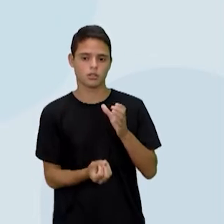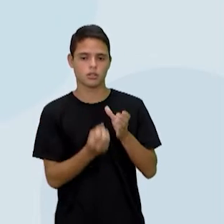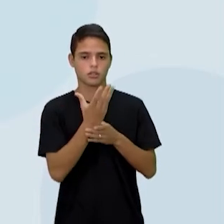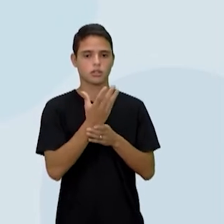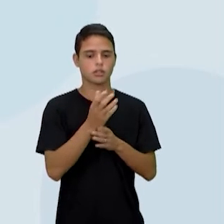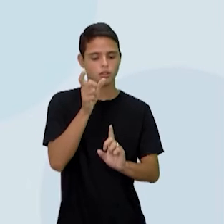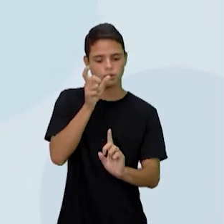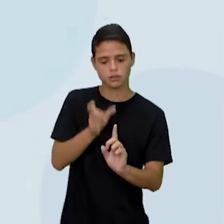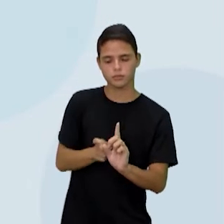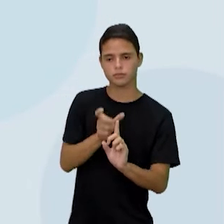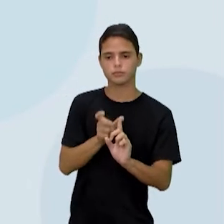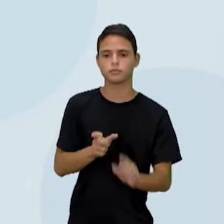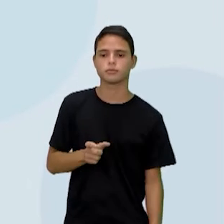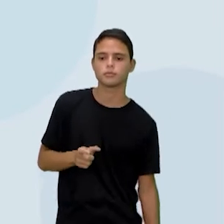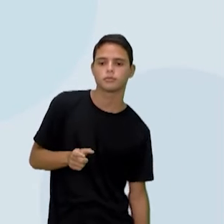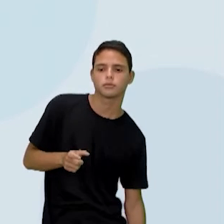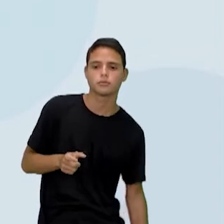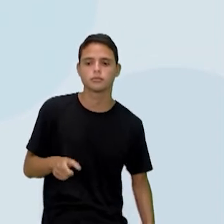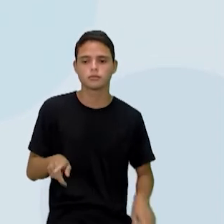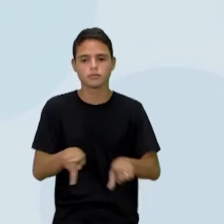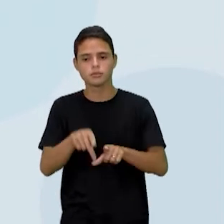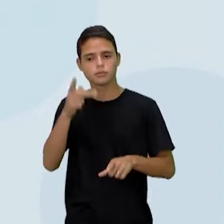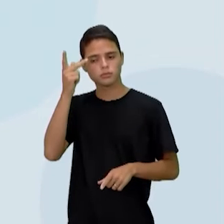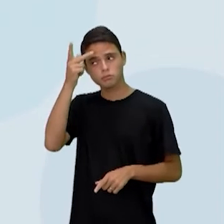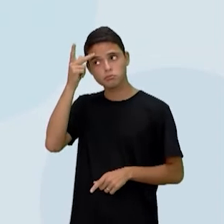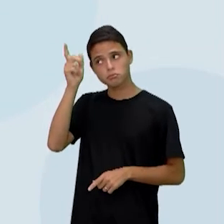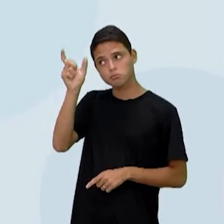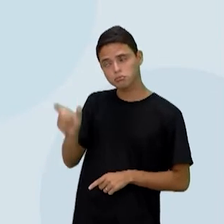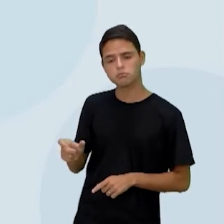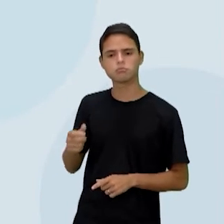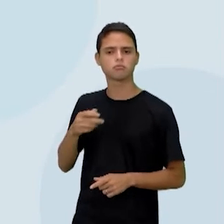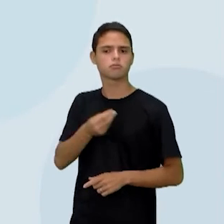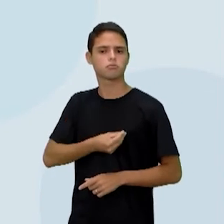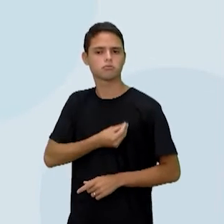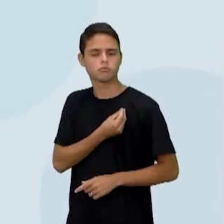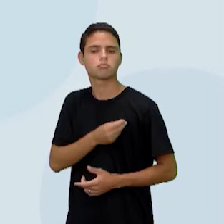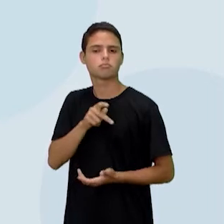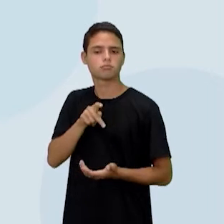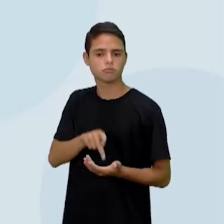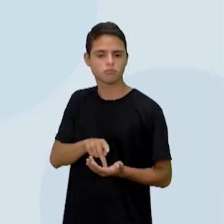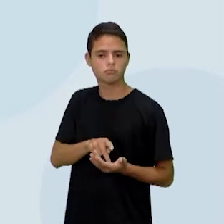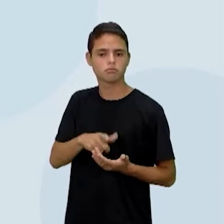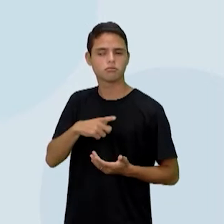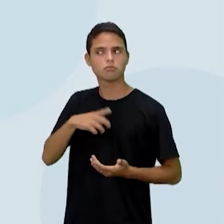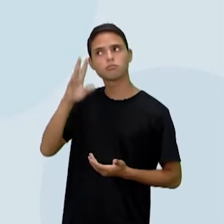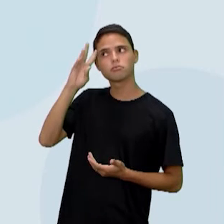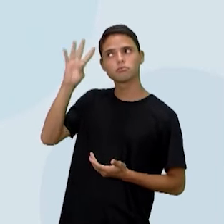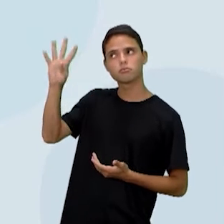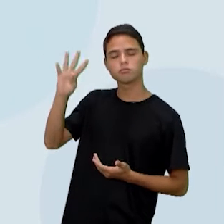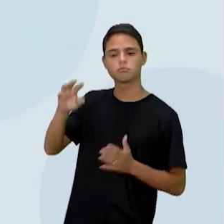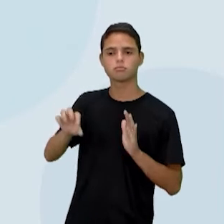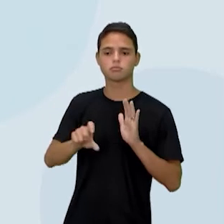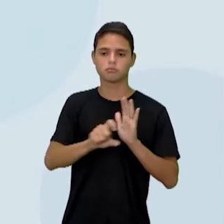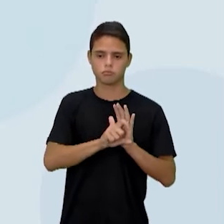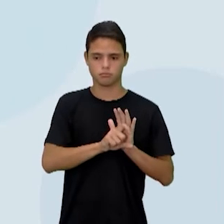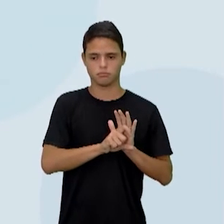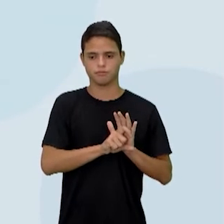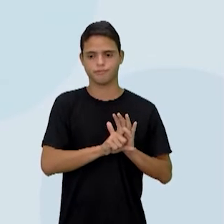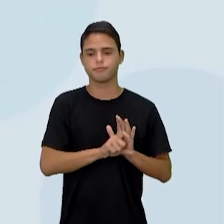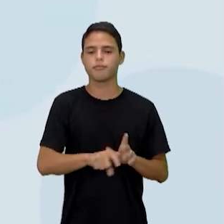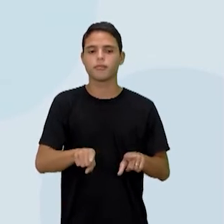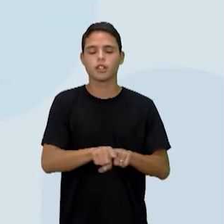construí-lo, né? Como se ele fosse realmente uma pessoa, com identidade, sentimentos, pensamentos, enfim. E para isso, né,